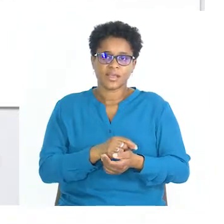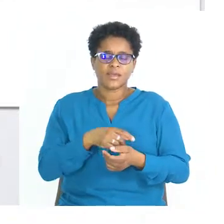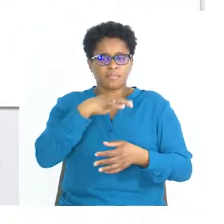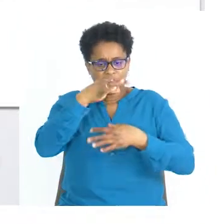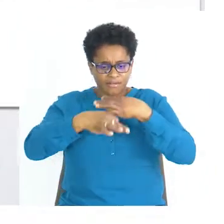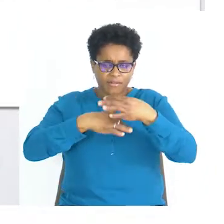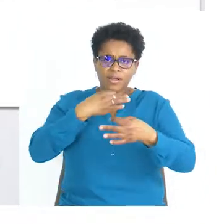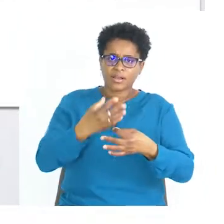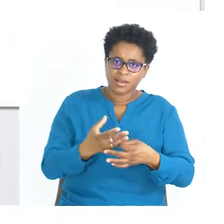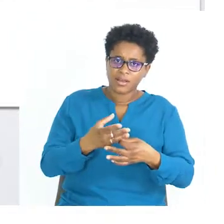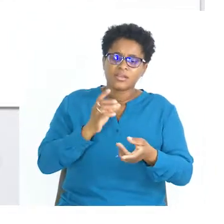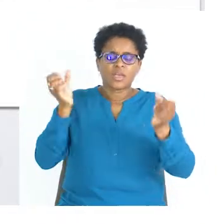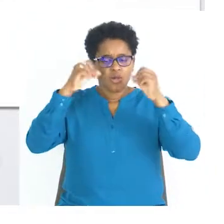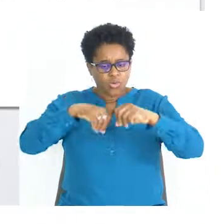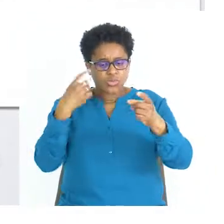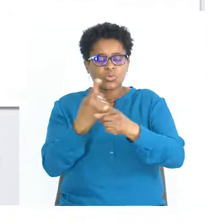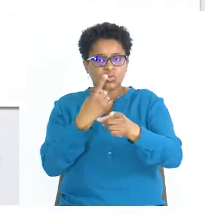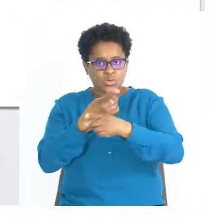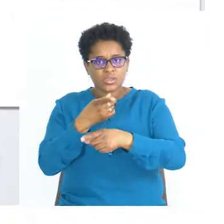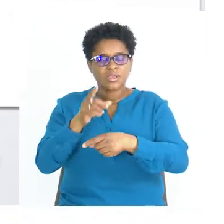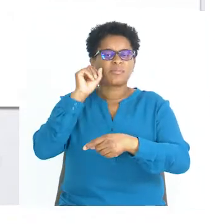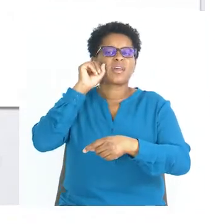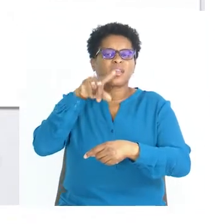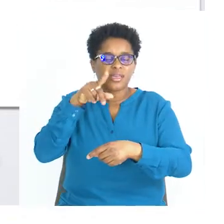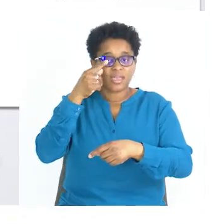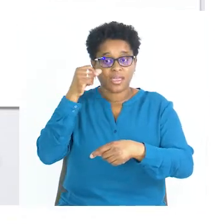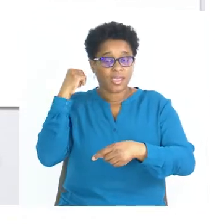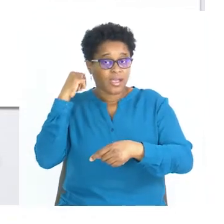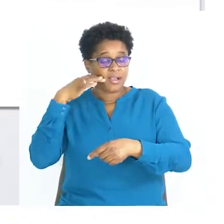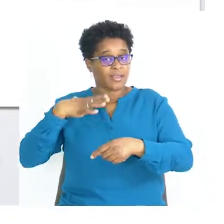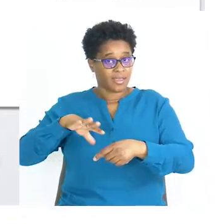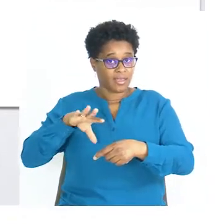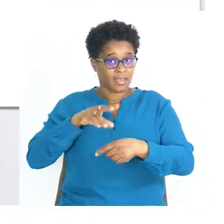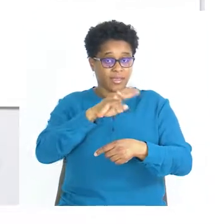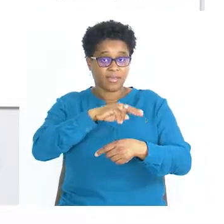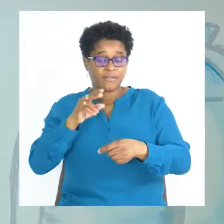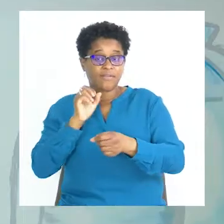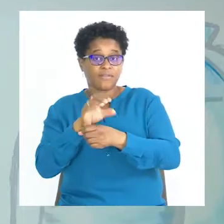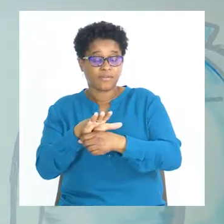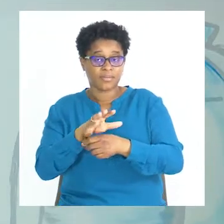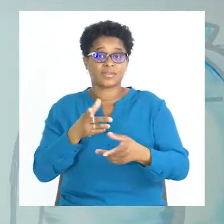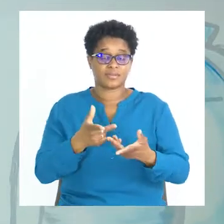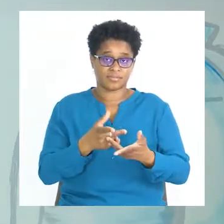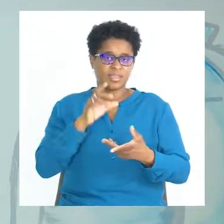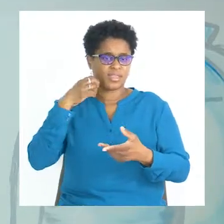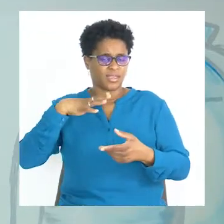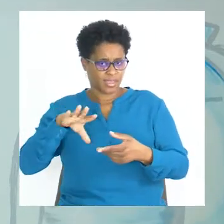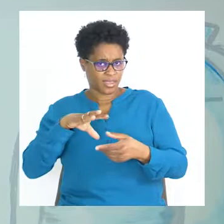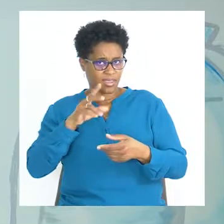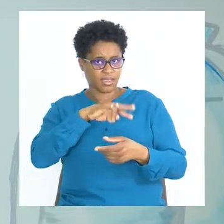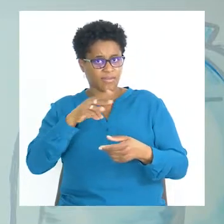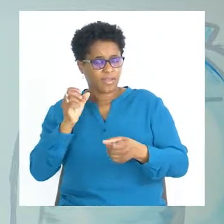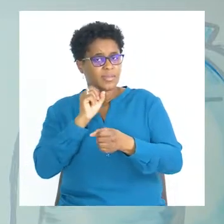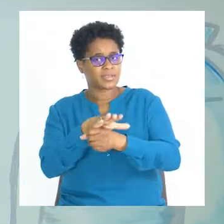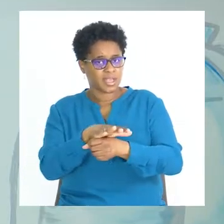para se expressar de acordo com o que ele quer e para quem ele quer enviar a mensagem. Queres enviar uma mensagem para o